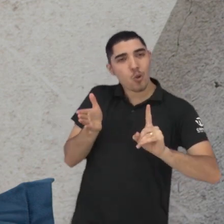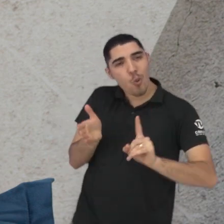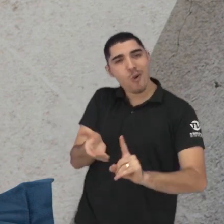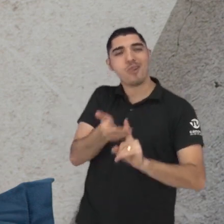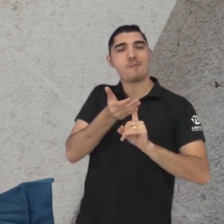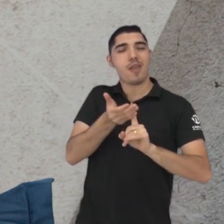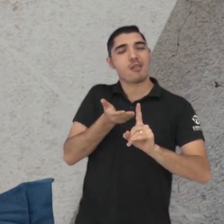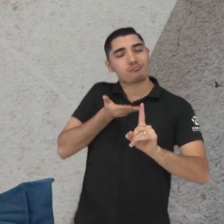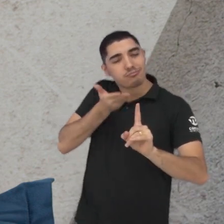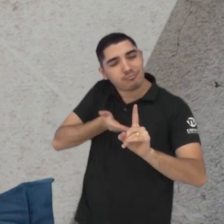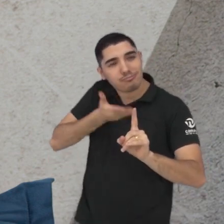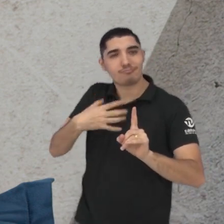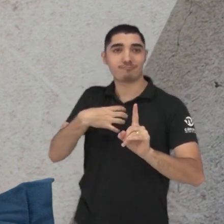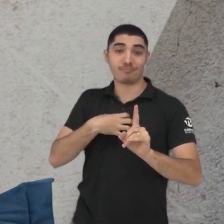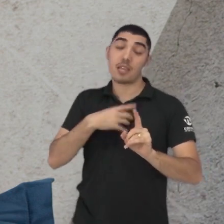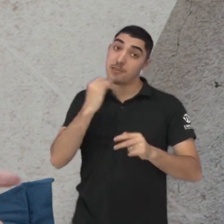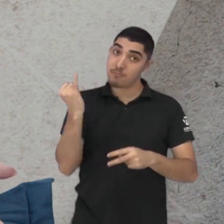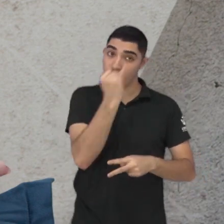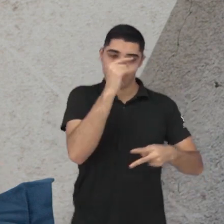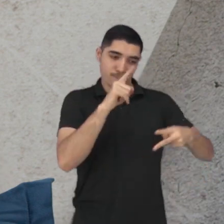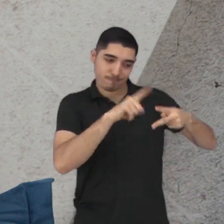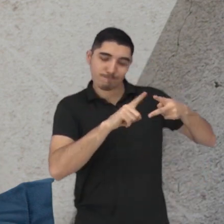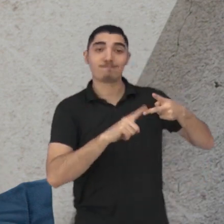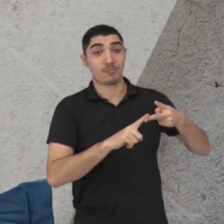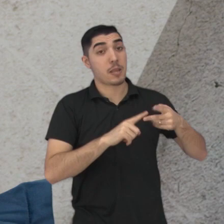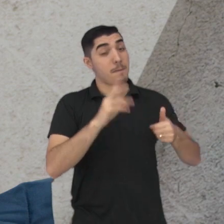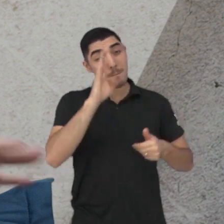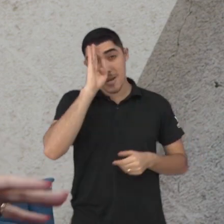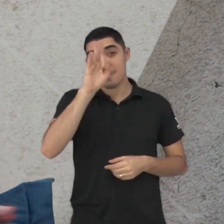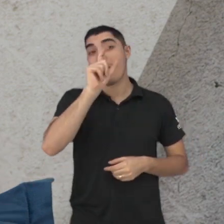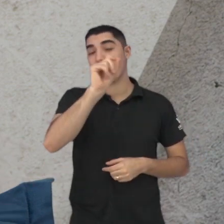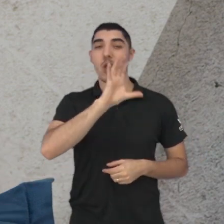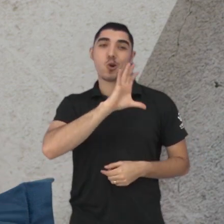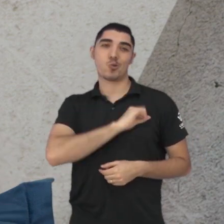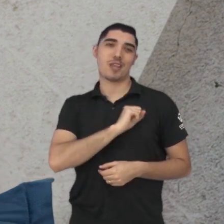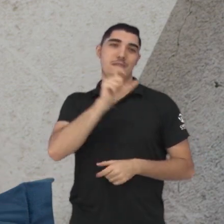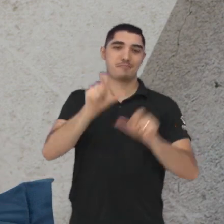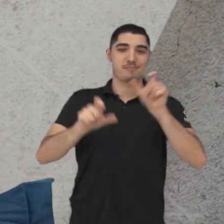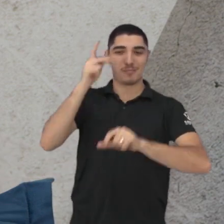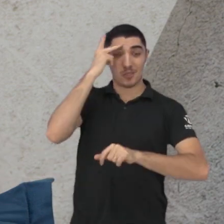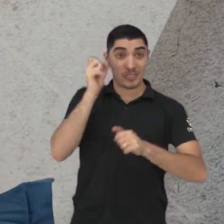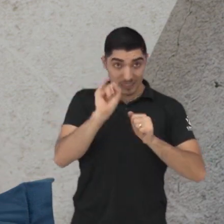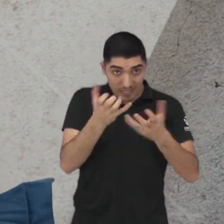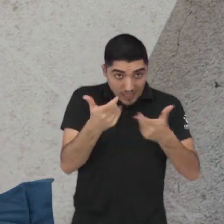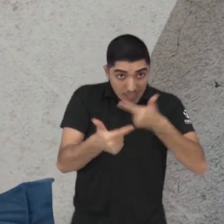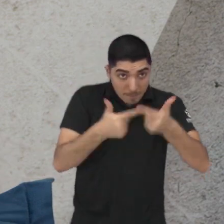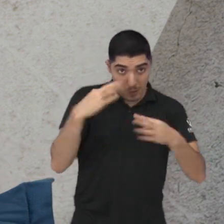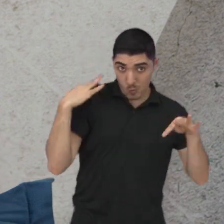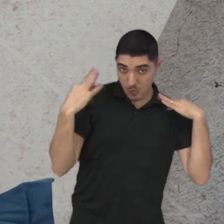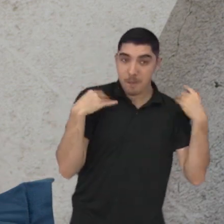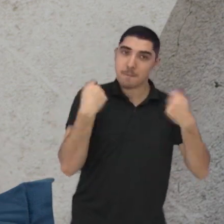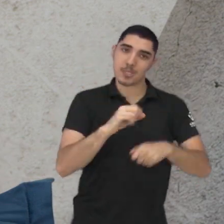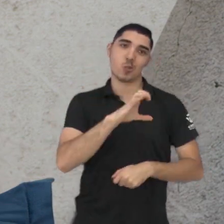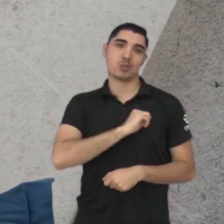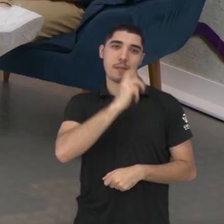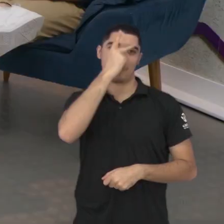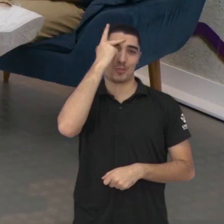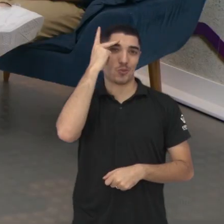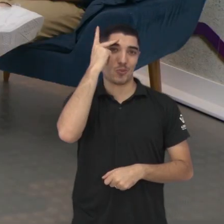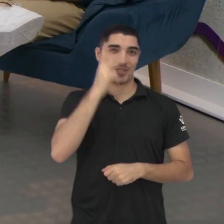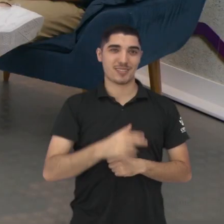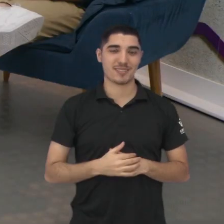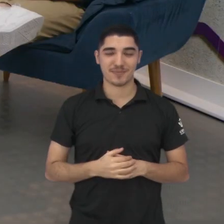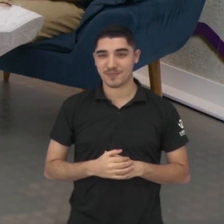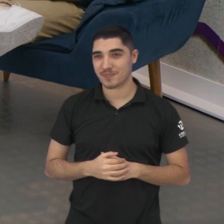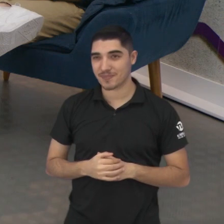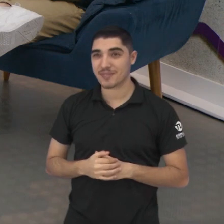do servir. Então, é muito importante a gente gostar de pessoas, né? A gente não tem outra opção. Se vai trabalhar com turismo, tem que gostar de pessoas, né?